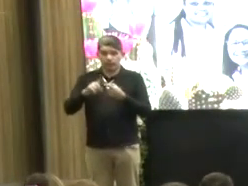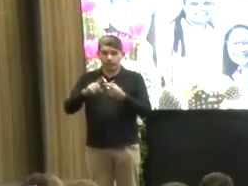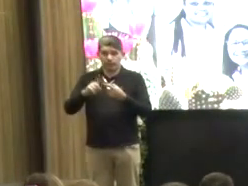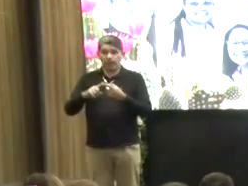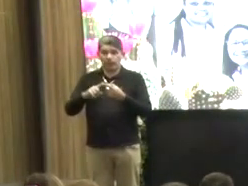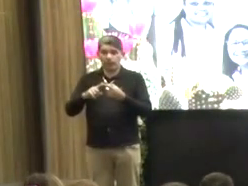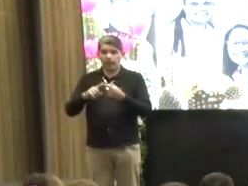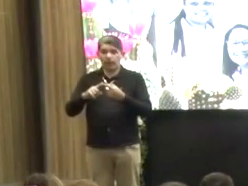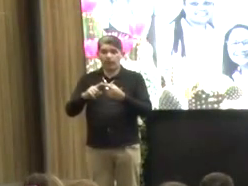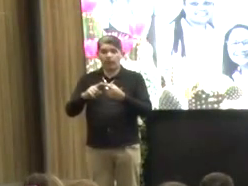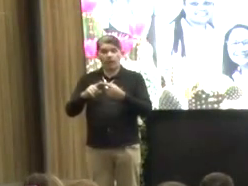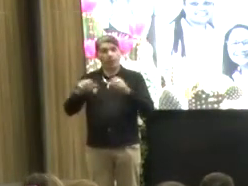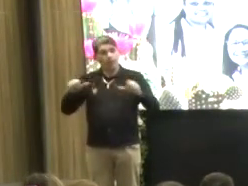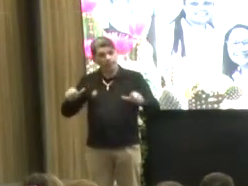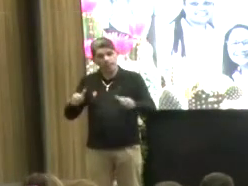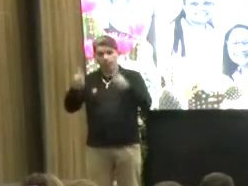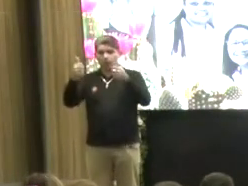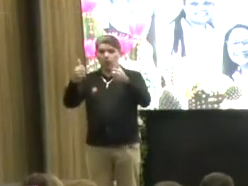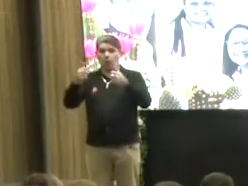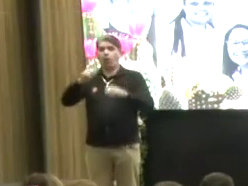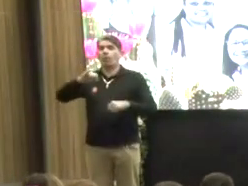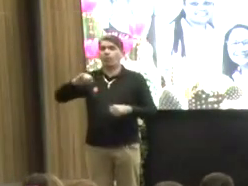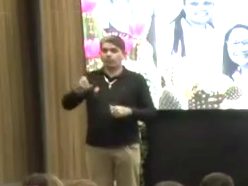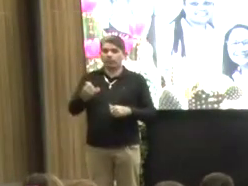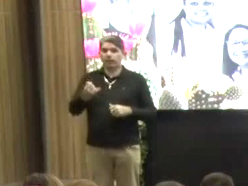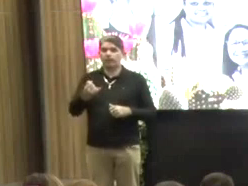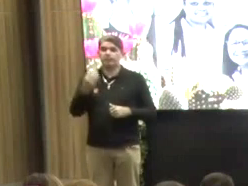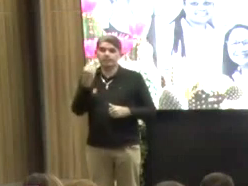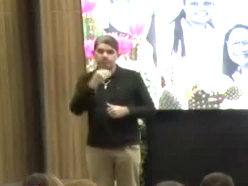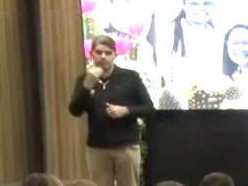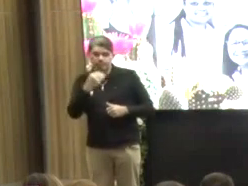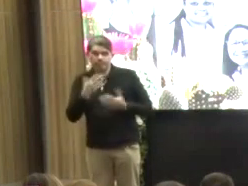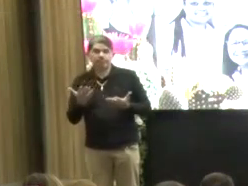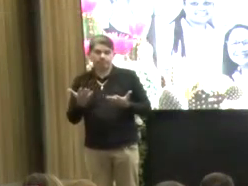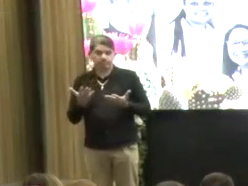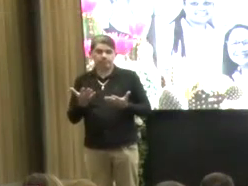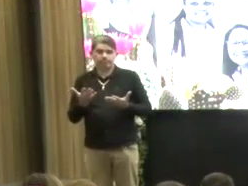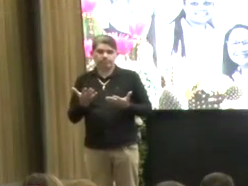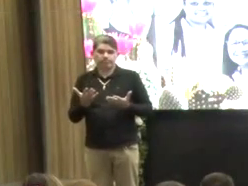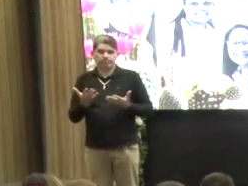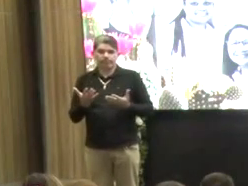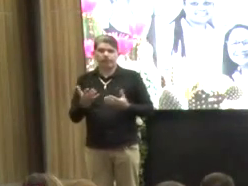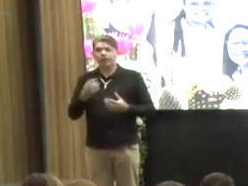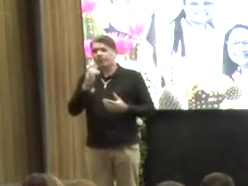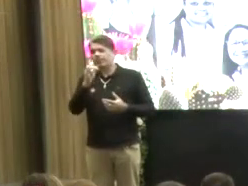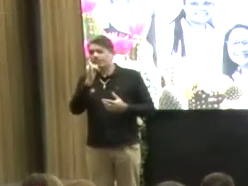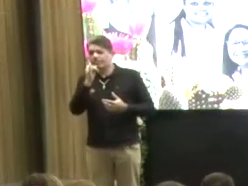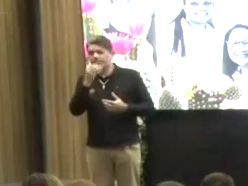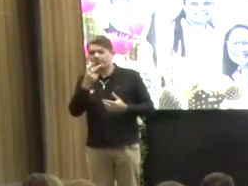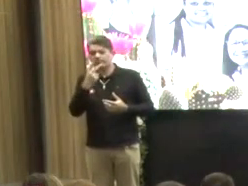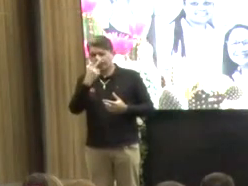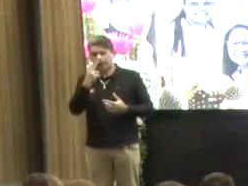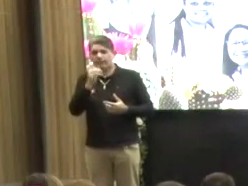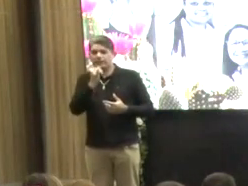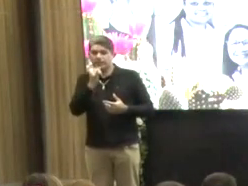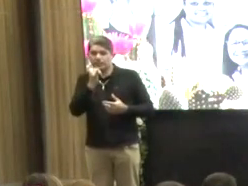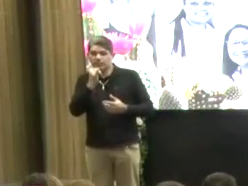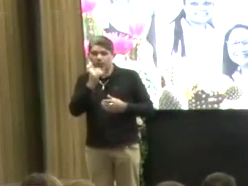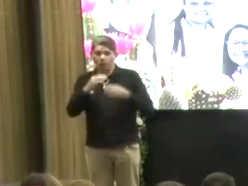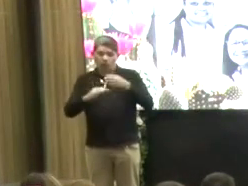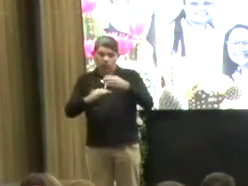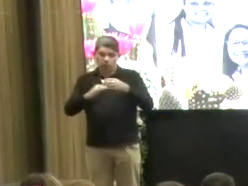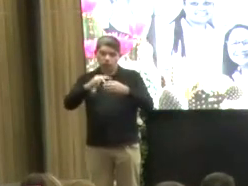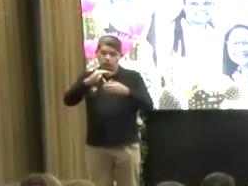de oportunidades. Então, a gente sempre pode olhar o copo pelo lado do cheio e pelo lado vazio,